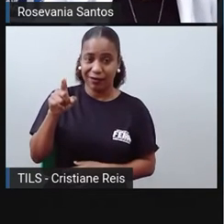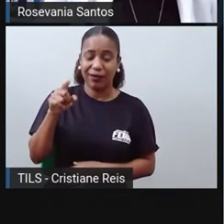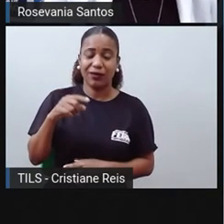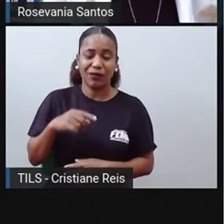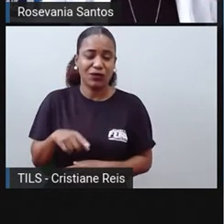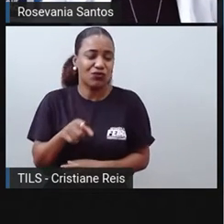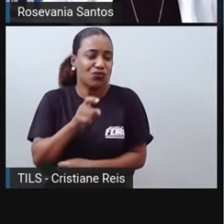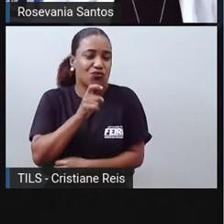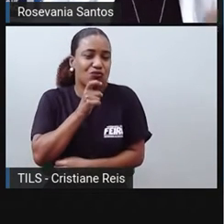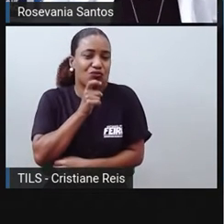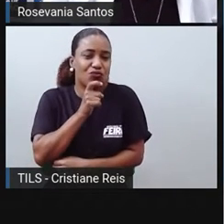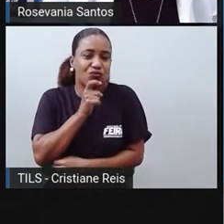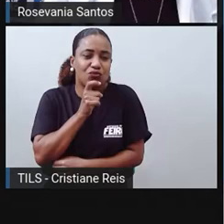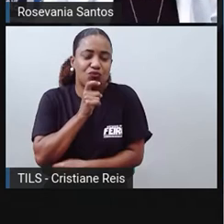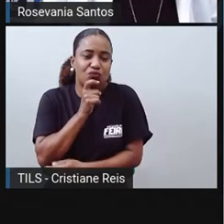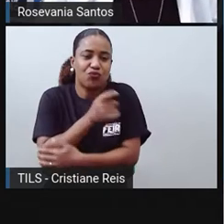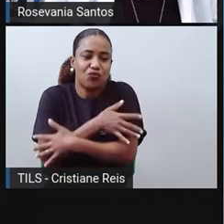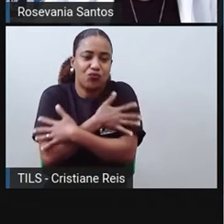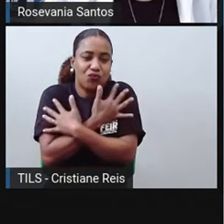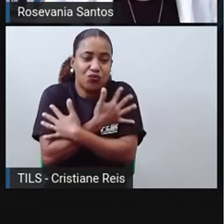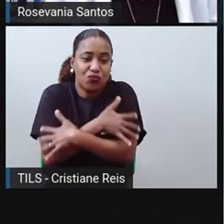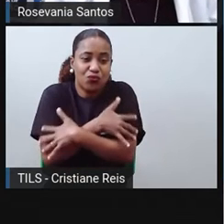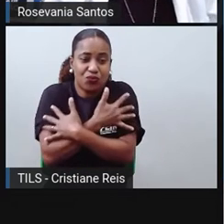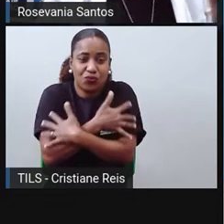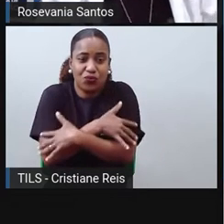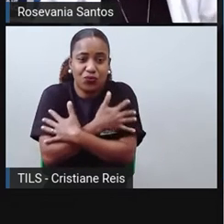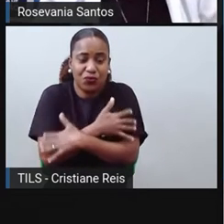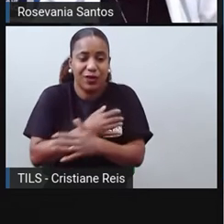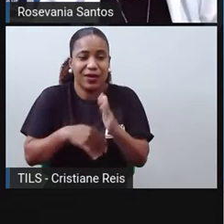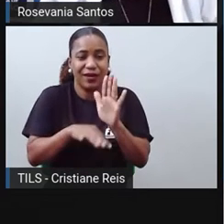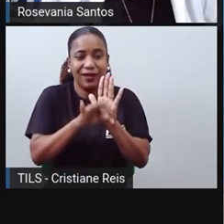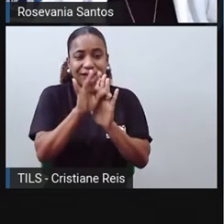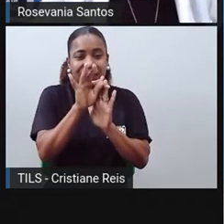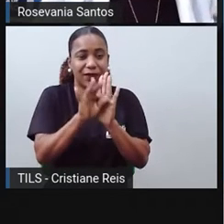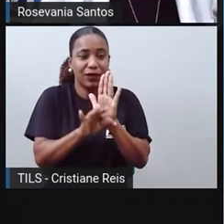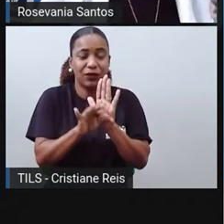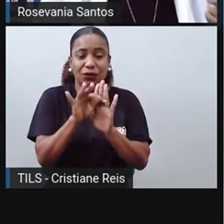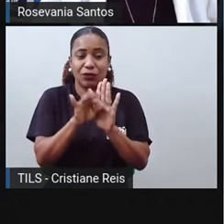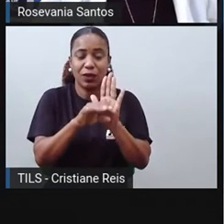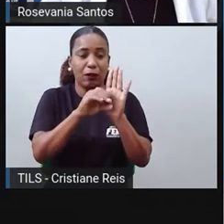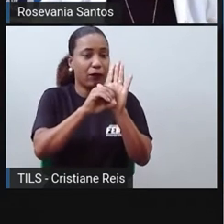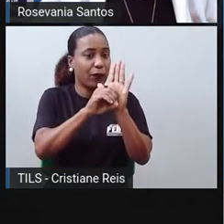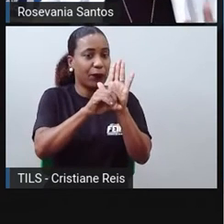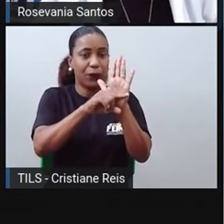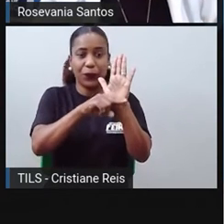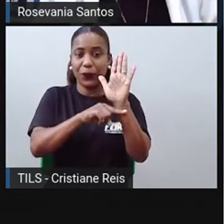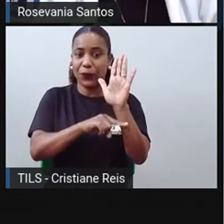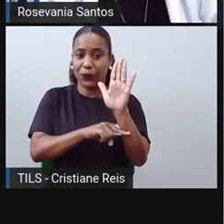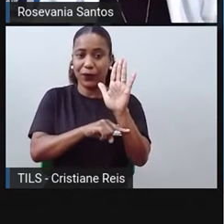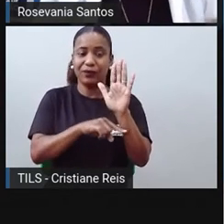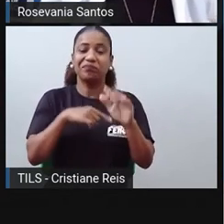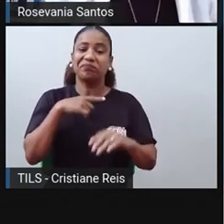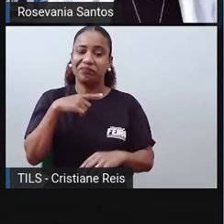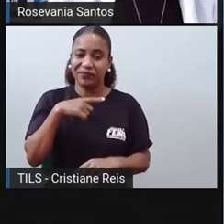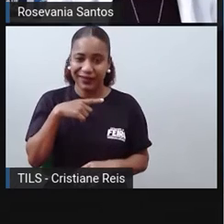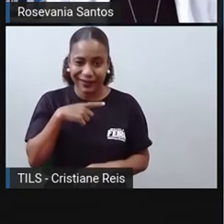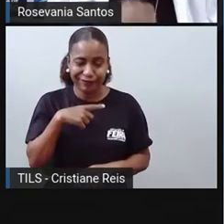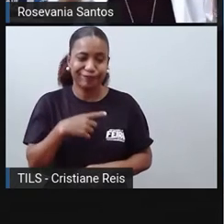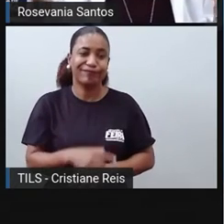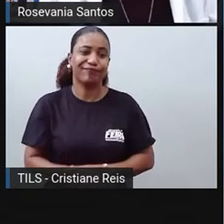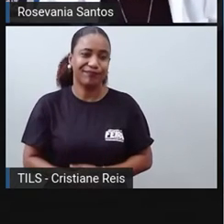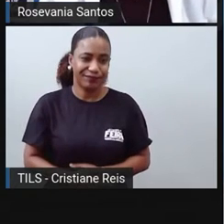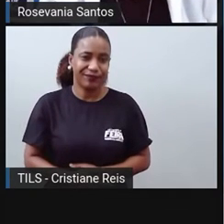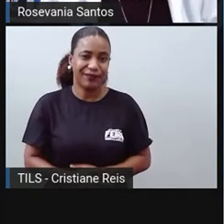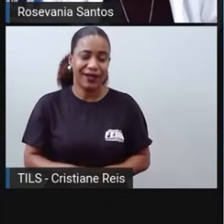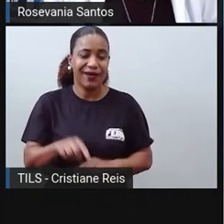se o verão já é rigoroso as temperaturas, imagine no inverno, né? Então é marcada por longas noites ininterruptas